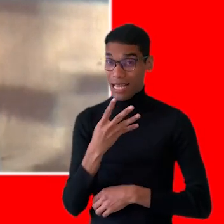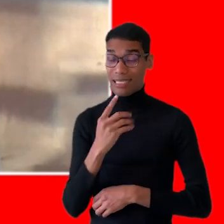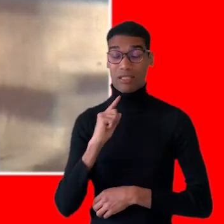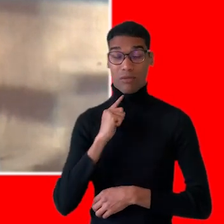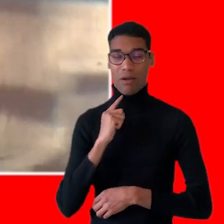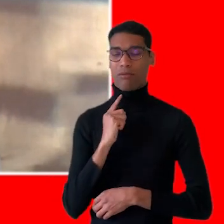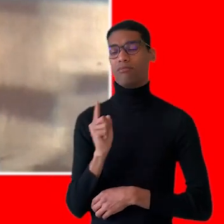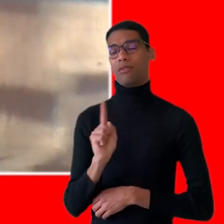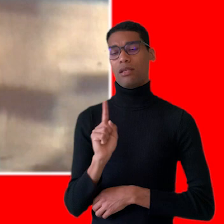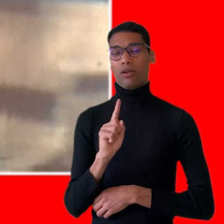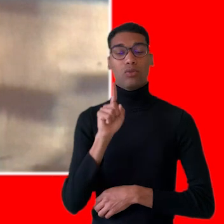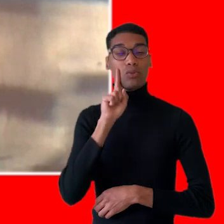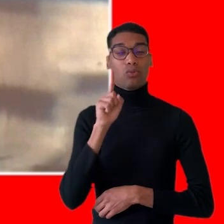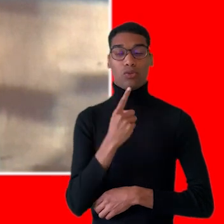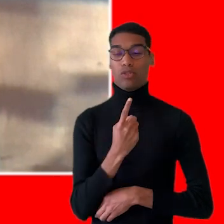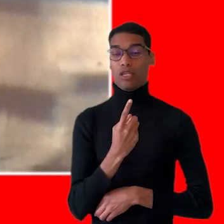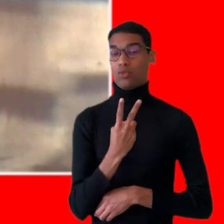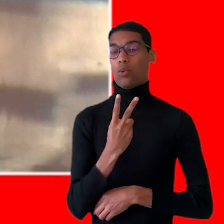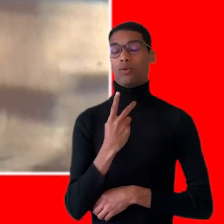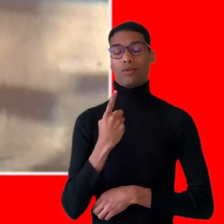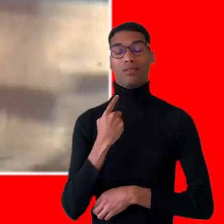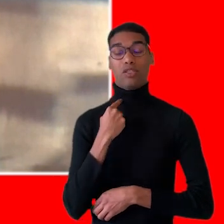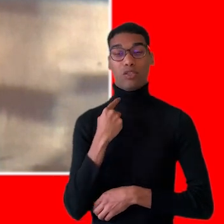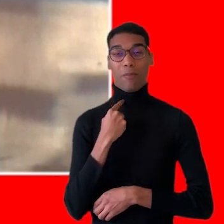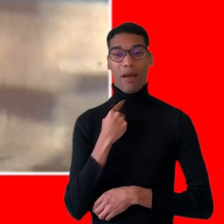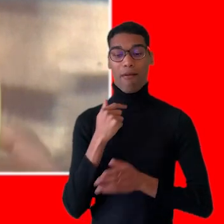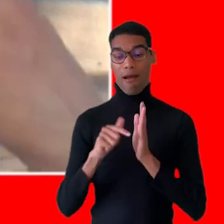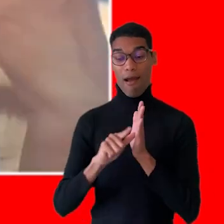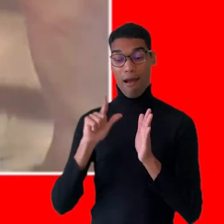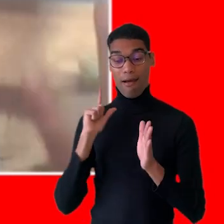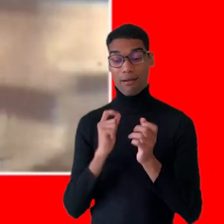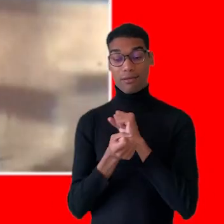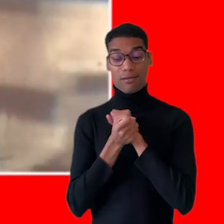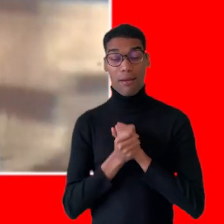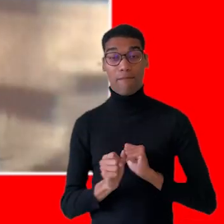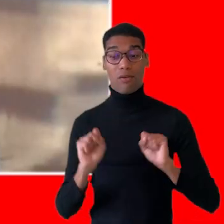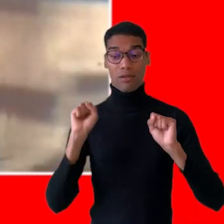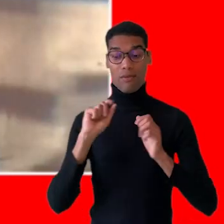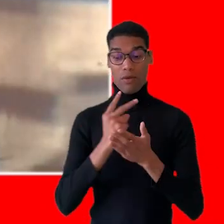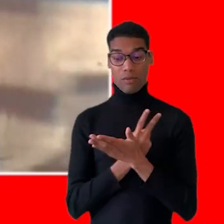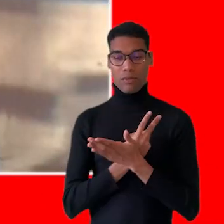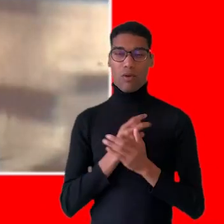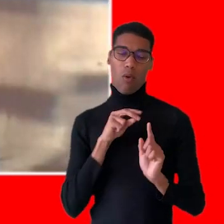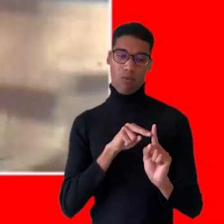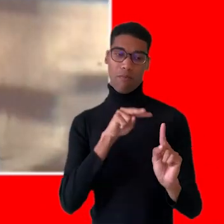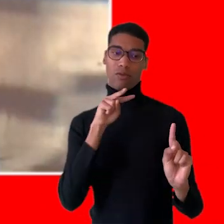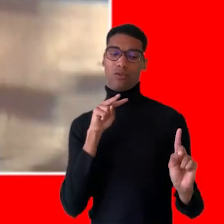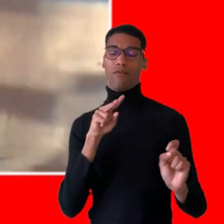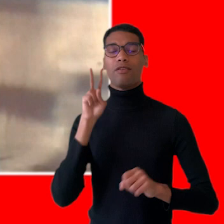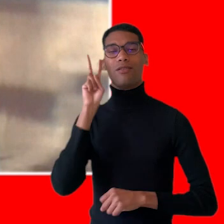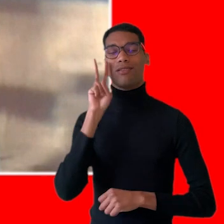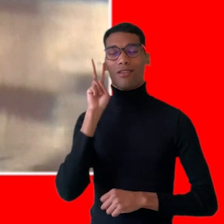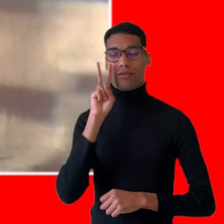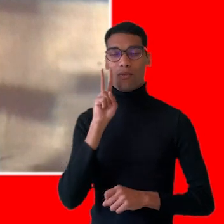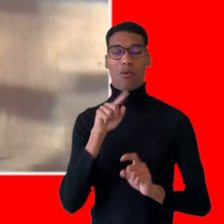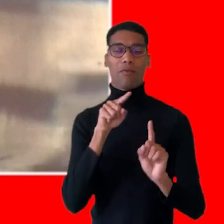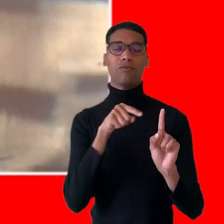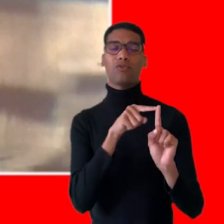no 12, justamente antes da abolição acontecer, ou seja, do ponto de vista histórico, a